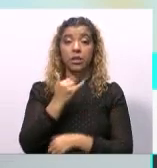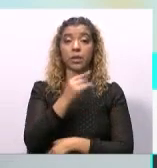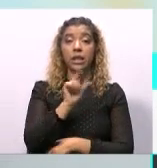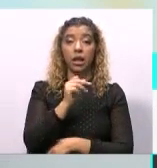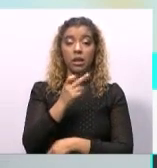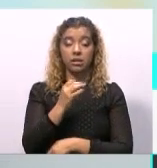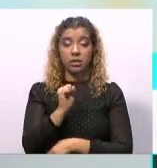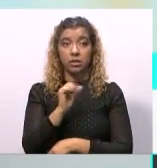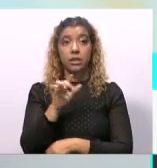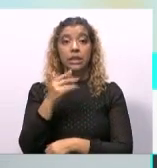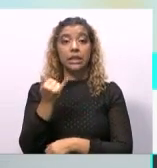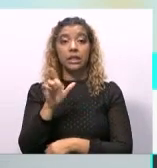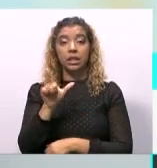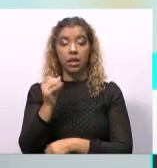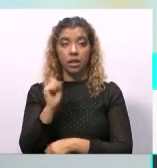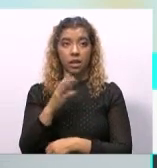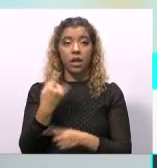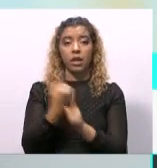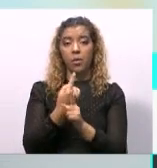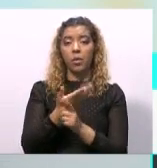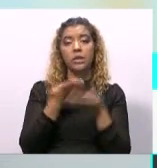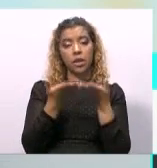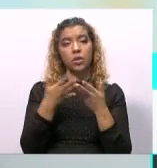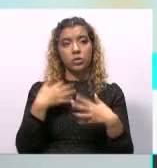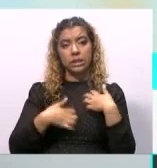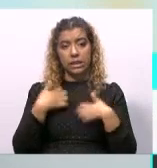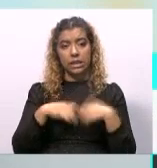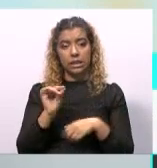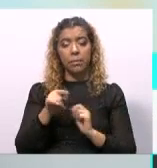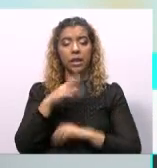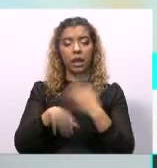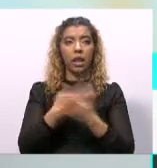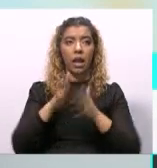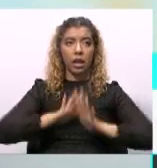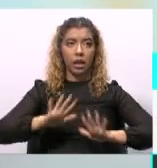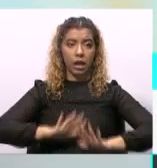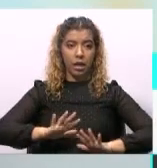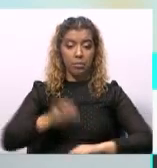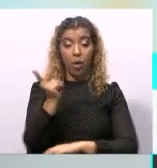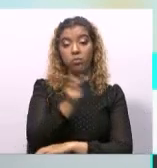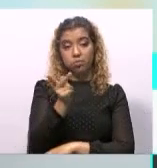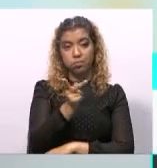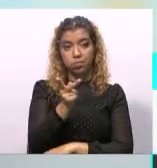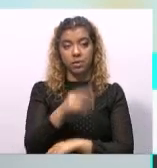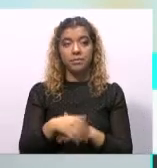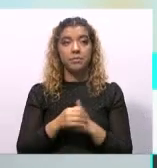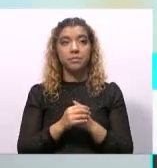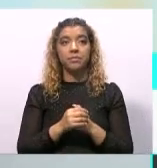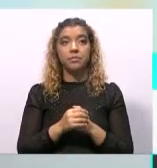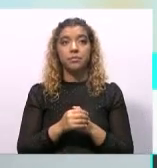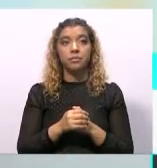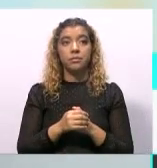que é um excelente ansiolítico natural, e vamos ter aqui uma ação calmante da lavanda, mas também do